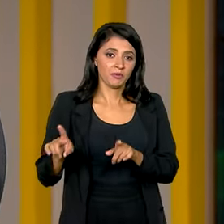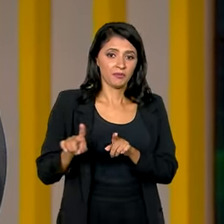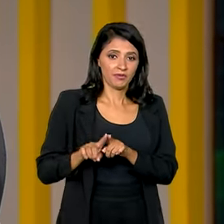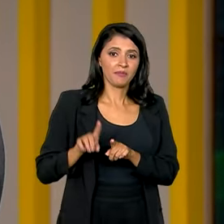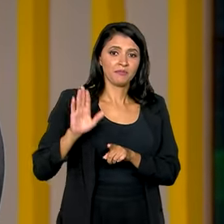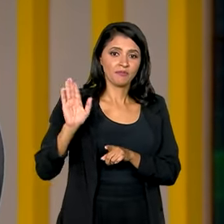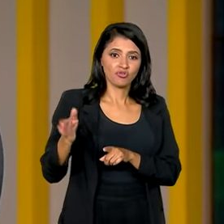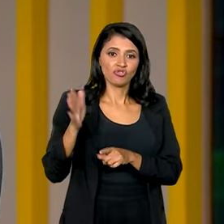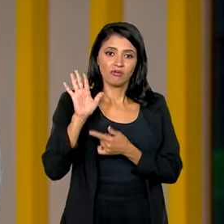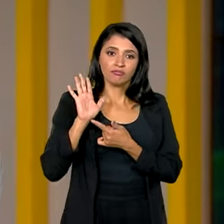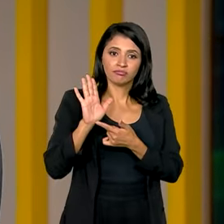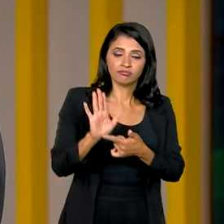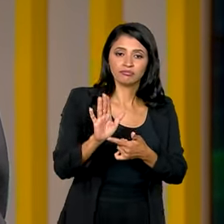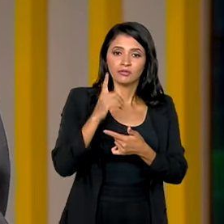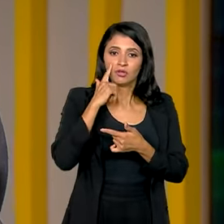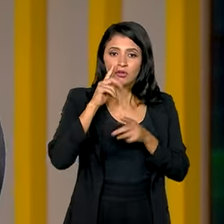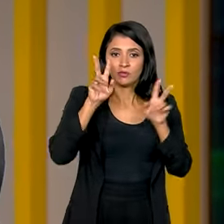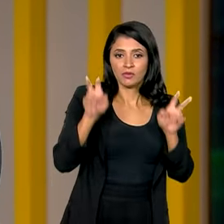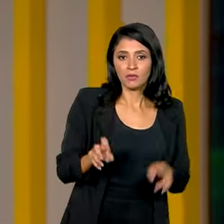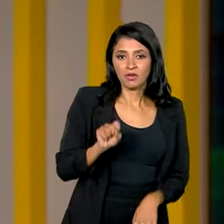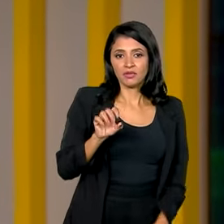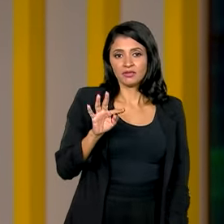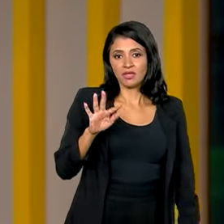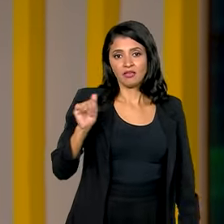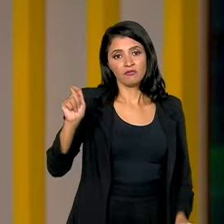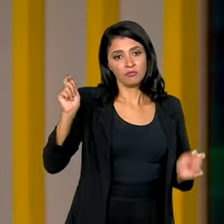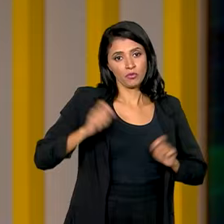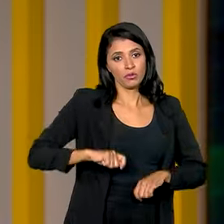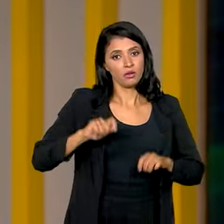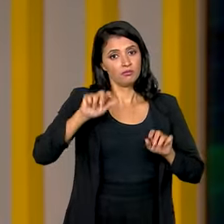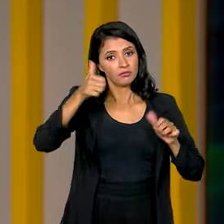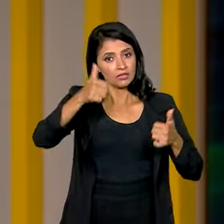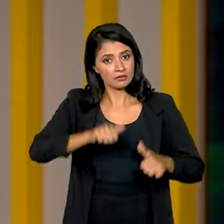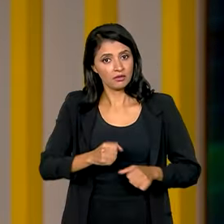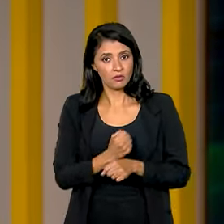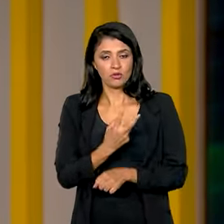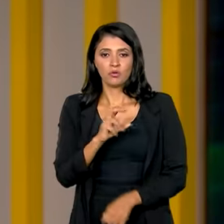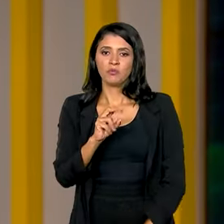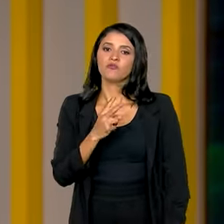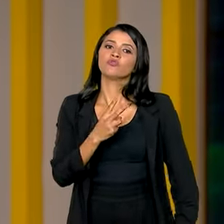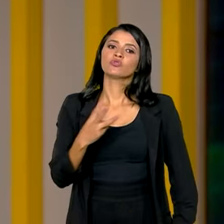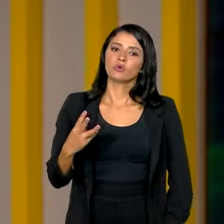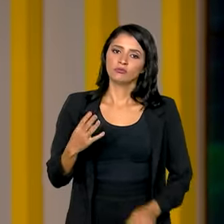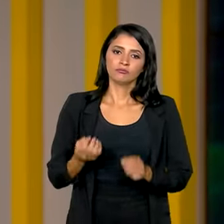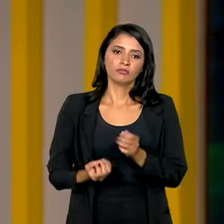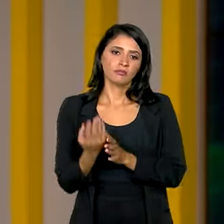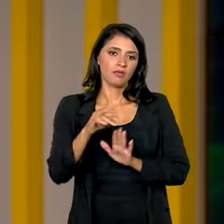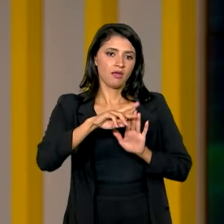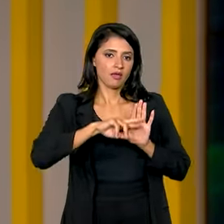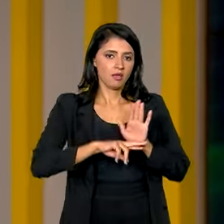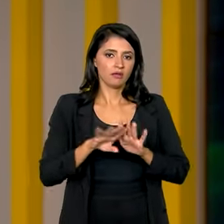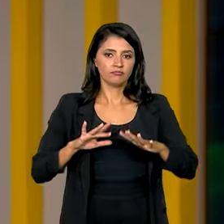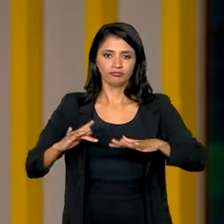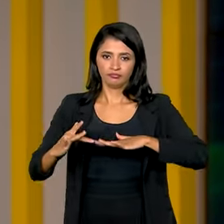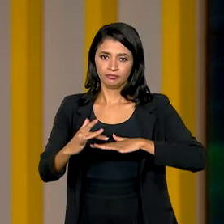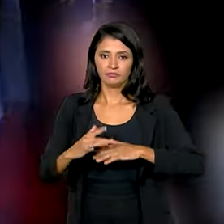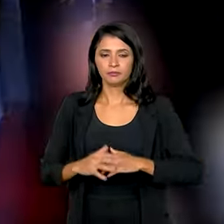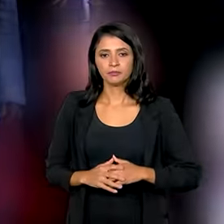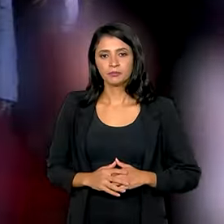já apontando uma pauta que o STF poderá analisar em 2024, a regulamentação das redes